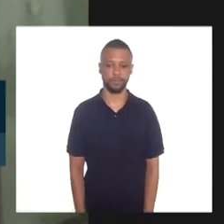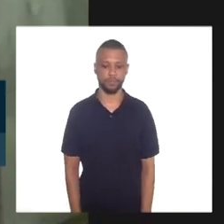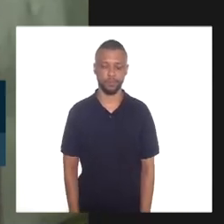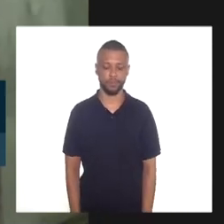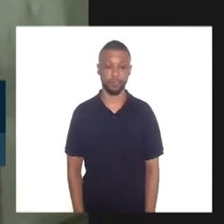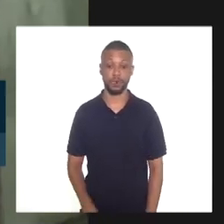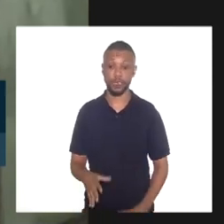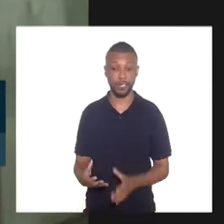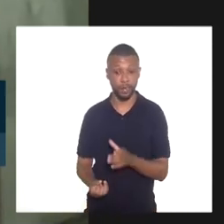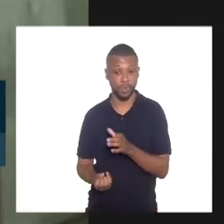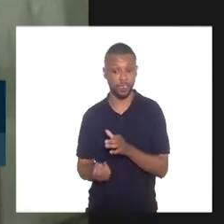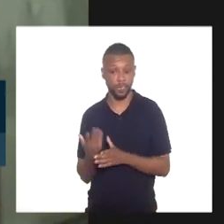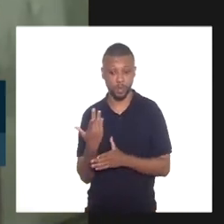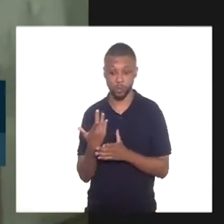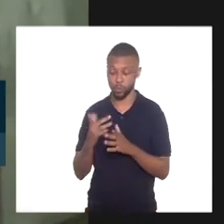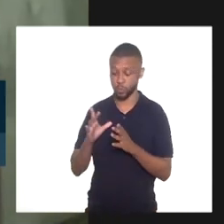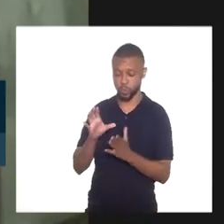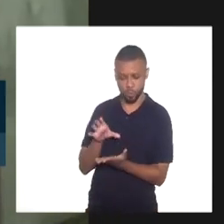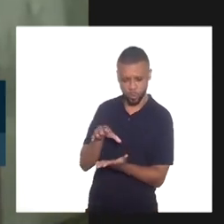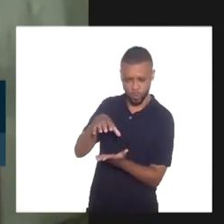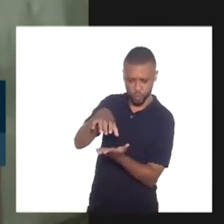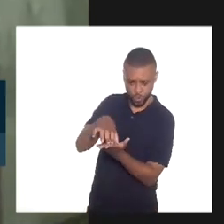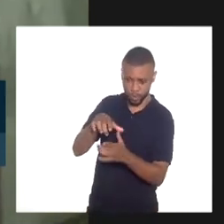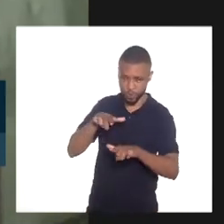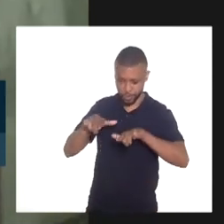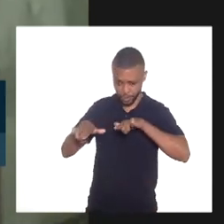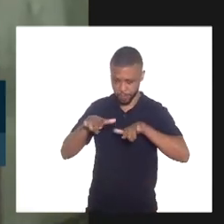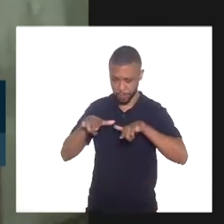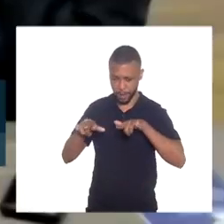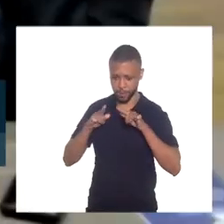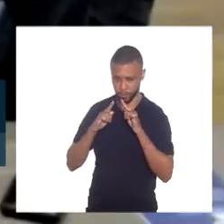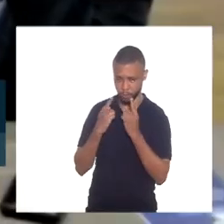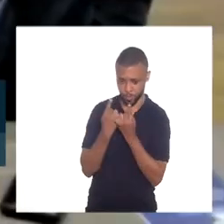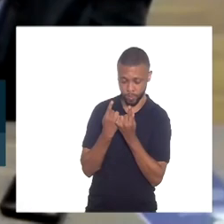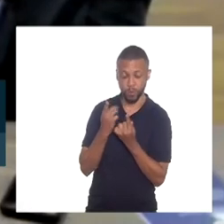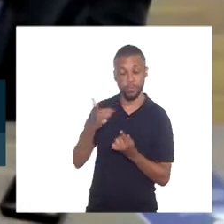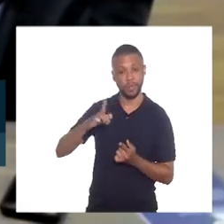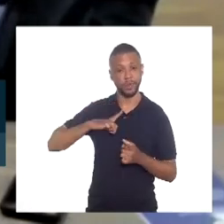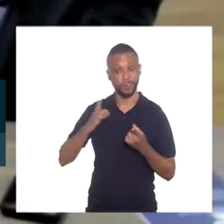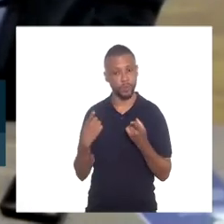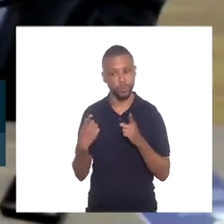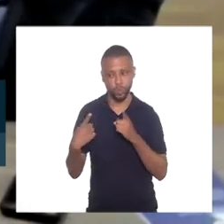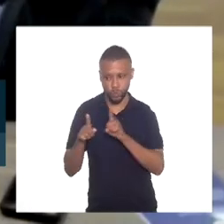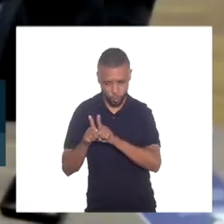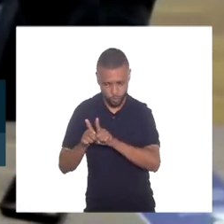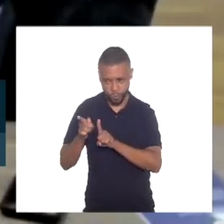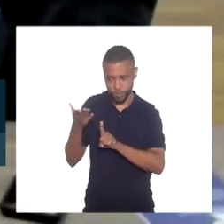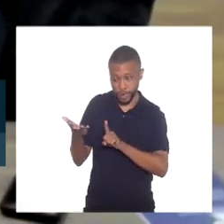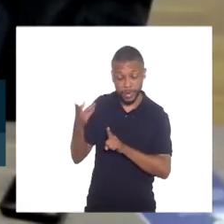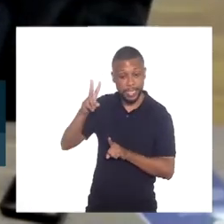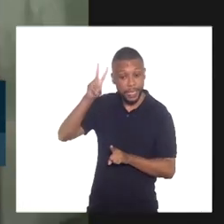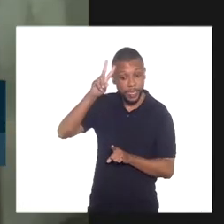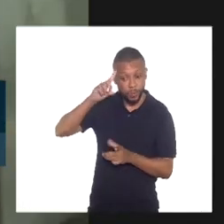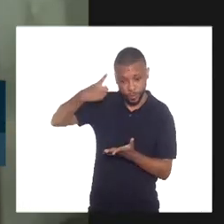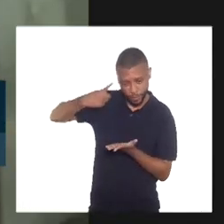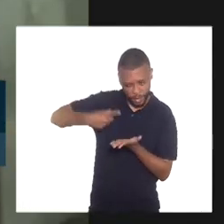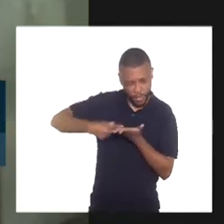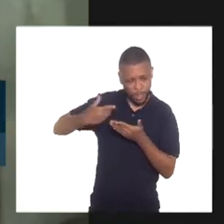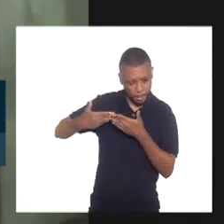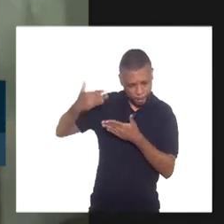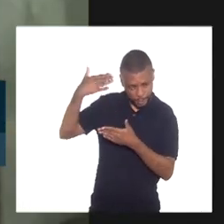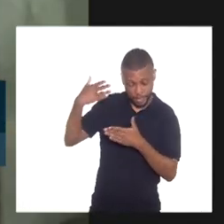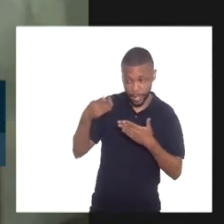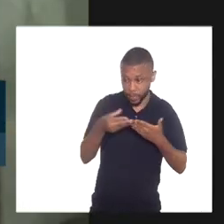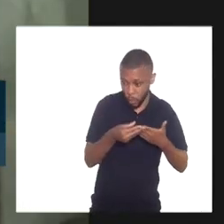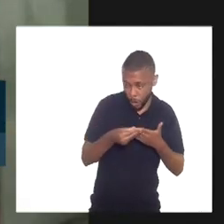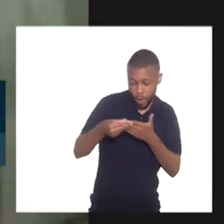tive conhecimento dessa resolução, já estive com ele, levei na segunda-feira, inclusive, presidente, tomei essa